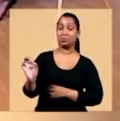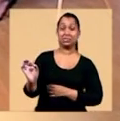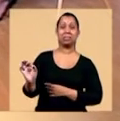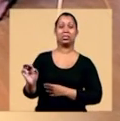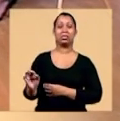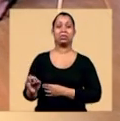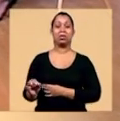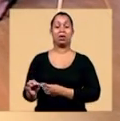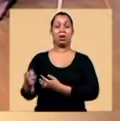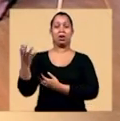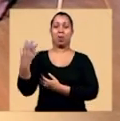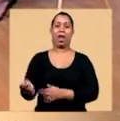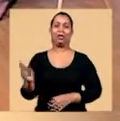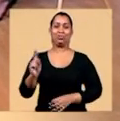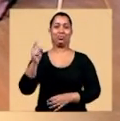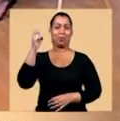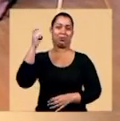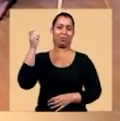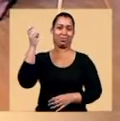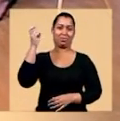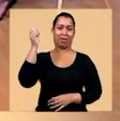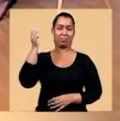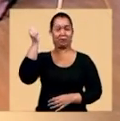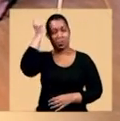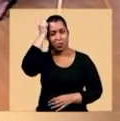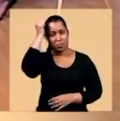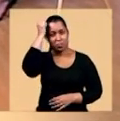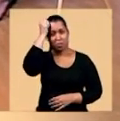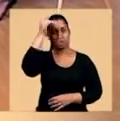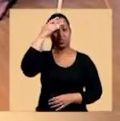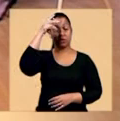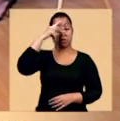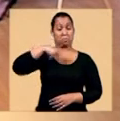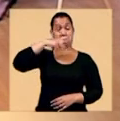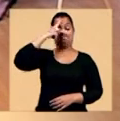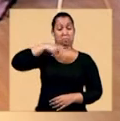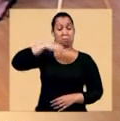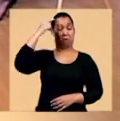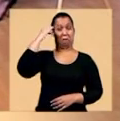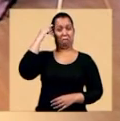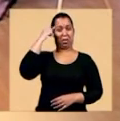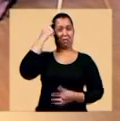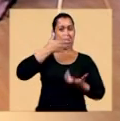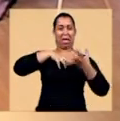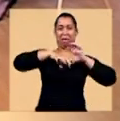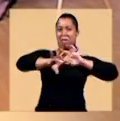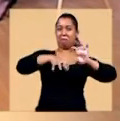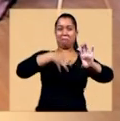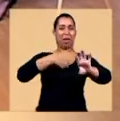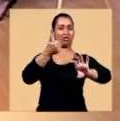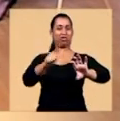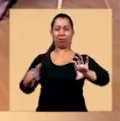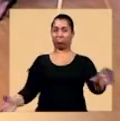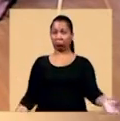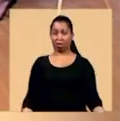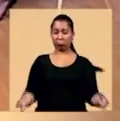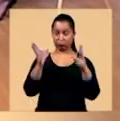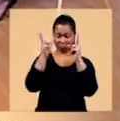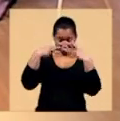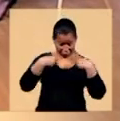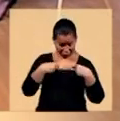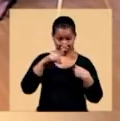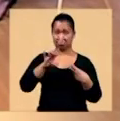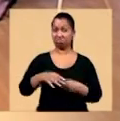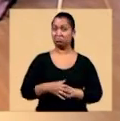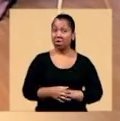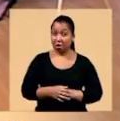conseguindo render, então ele tem que puxar. Isso, ele não assume culpa. Geralmente é um narcisista, né? São pessoas altamente egoístas, pessoas que não têm empatia, pessoas que